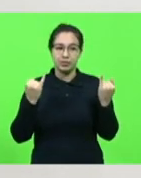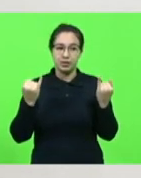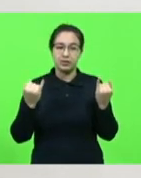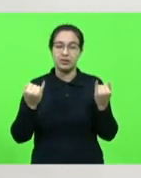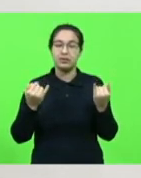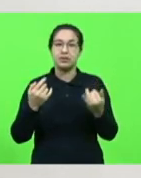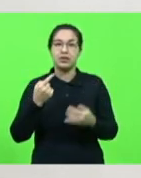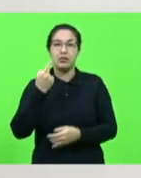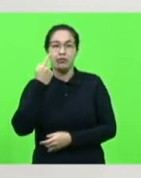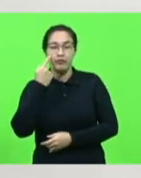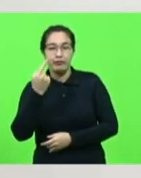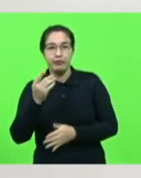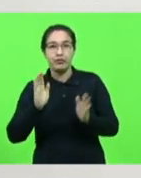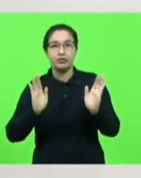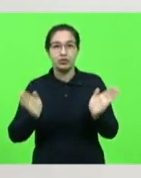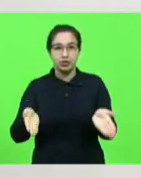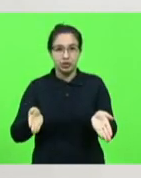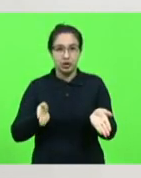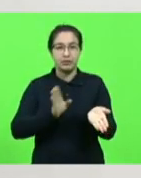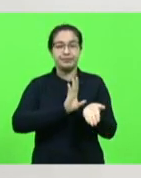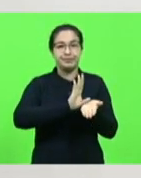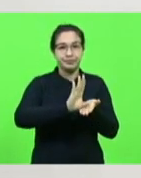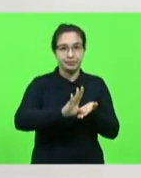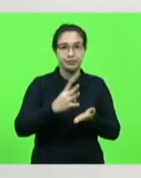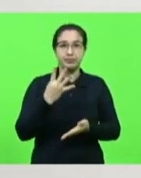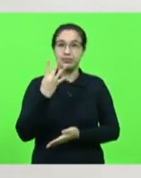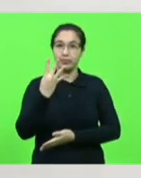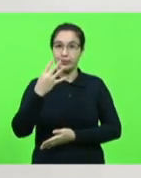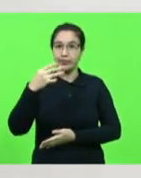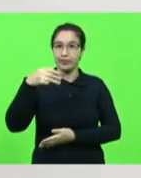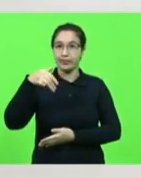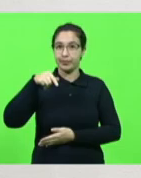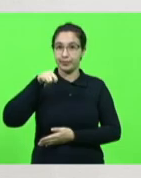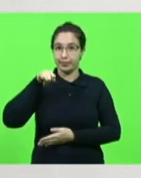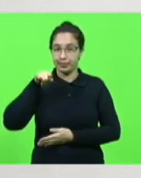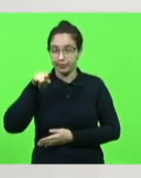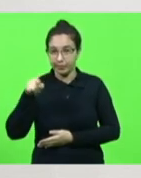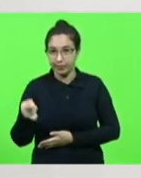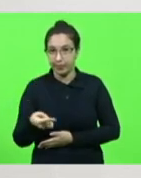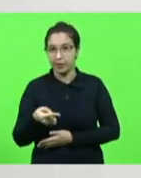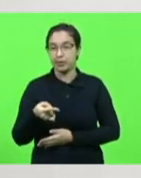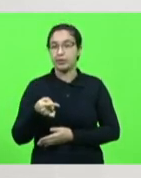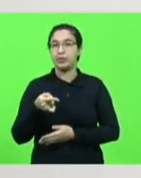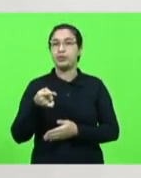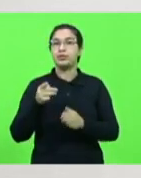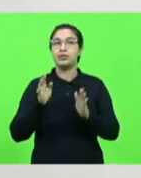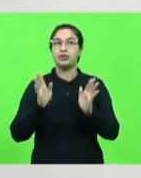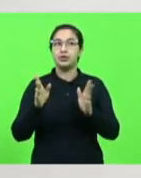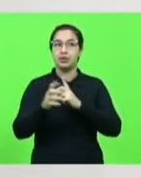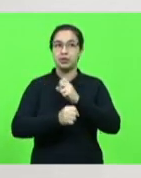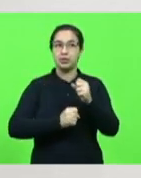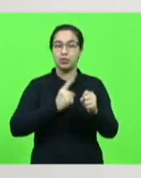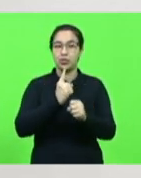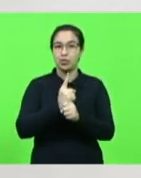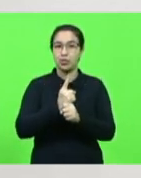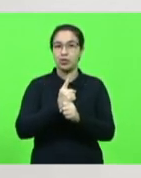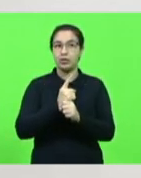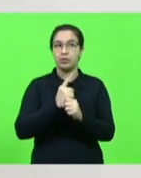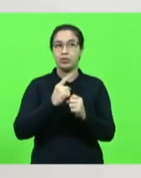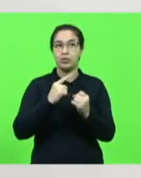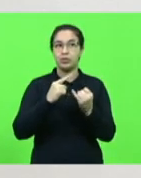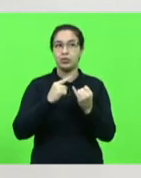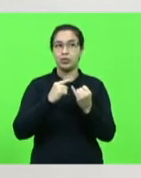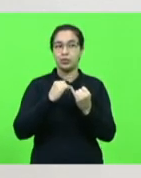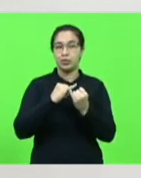gente acompanhou, já foi depositado 4 milhões, foi assinado o convênio, está no caixa do porto, mas já passou-se um ano e meio, governador, e até agora não houve